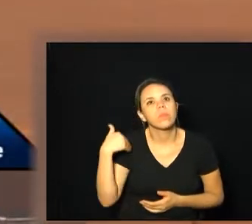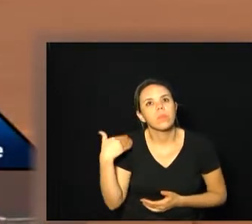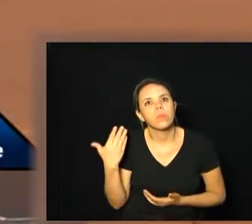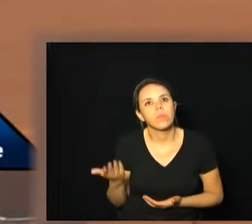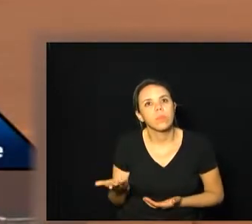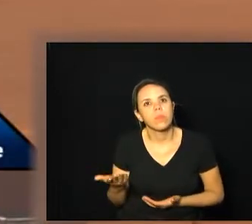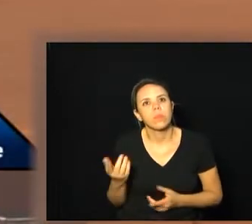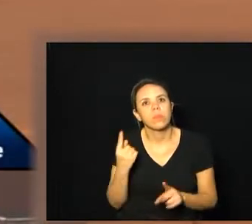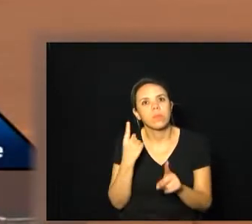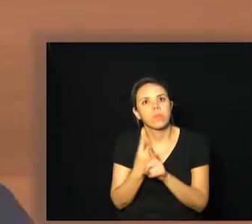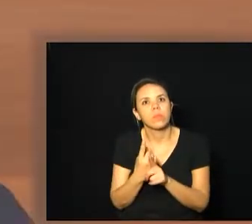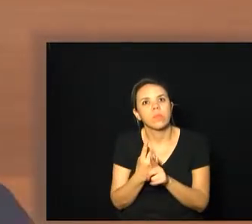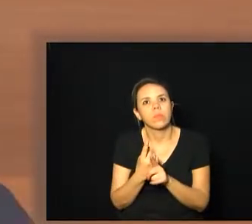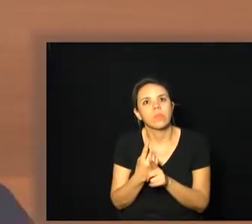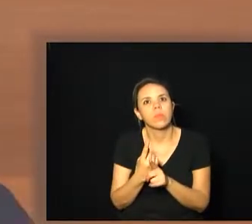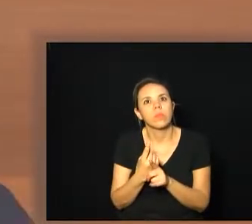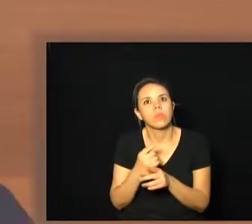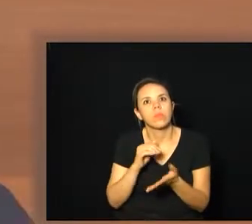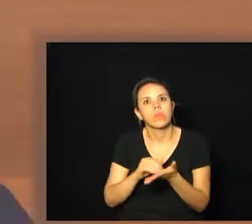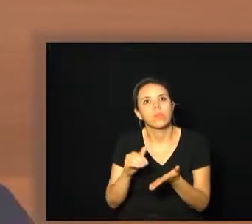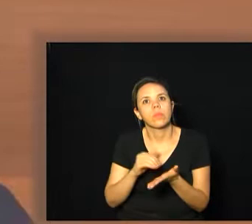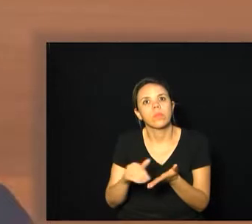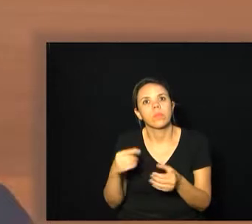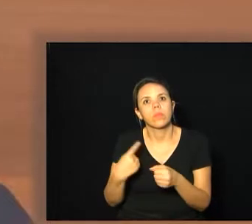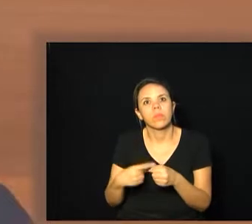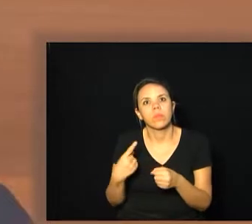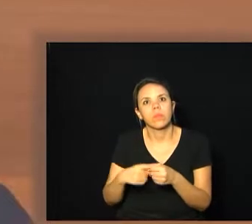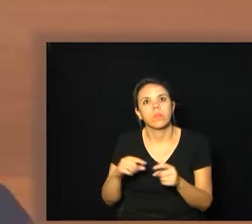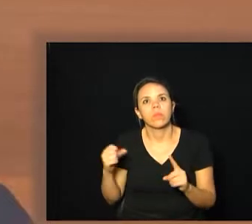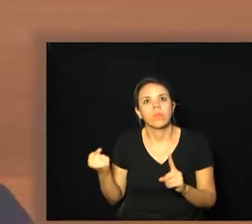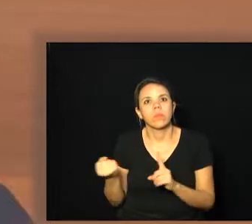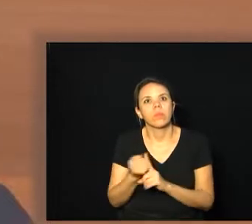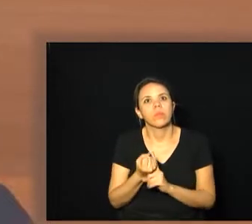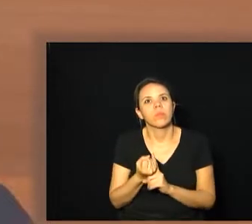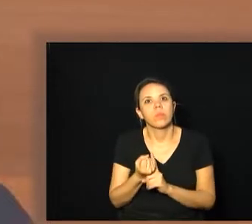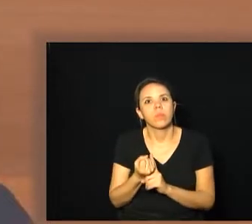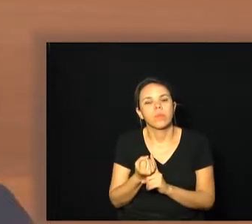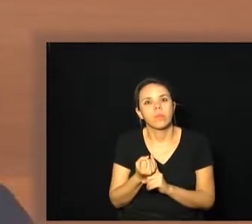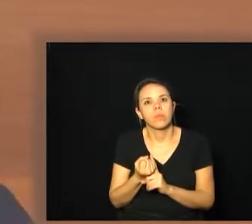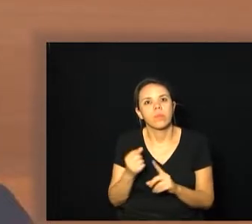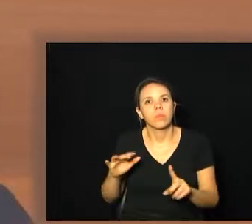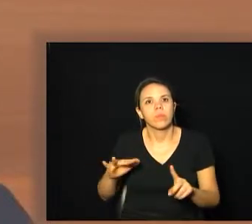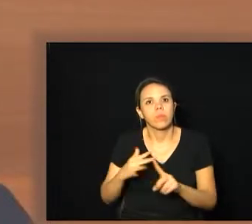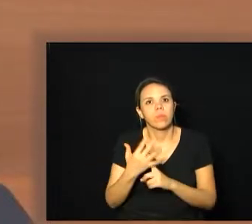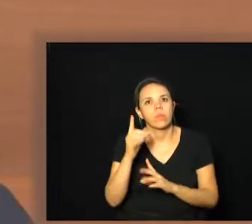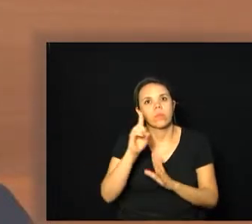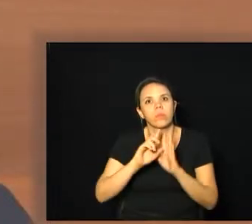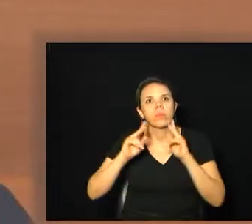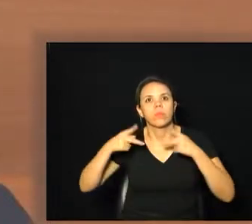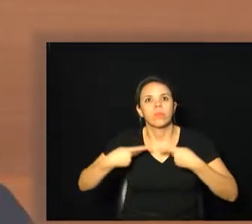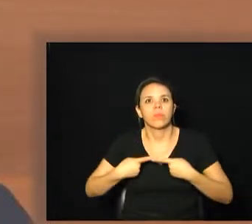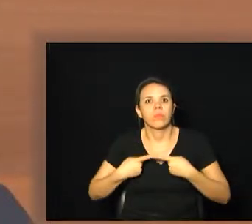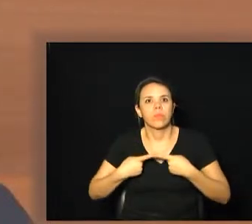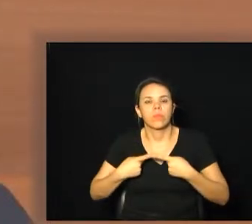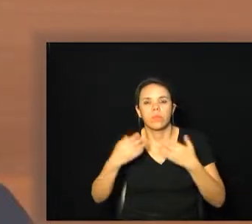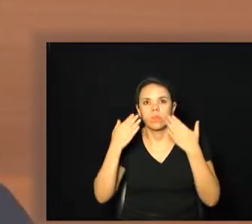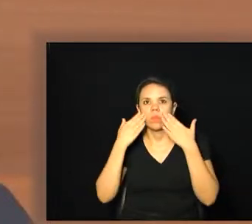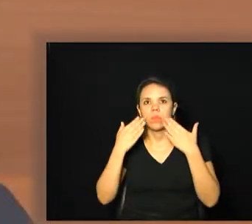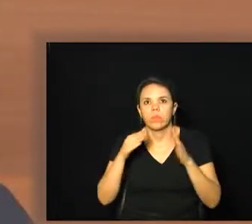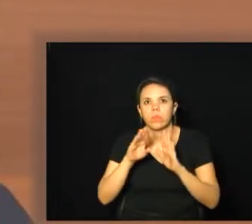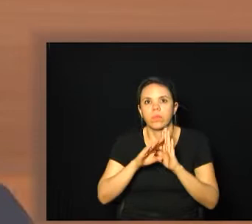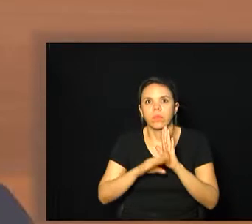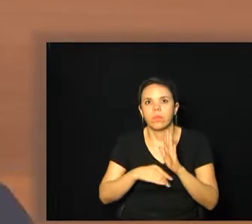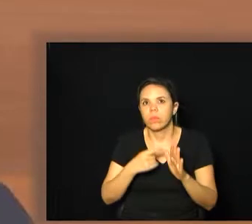Palermo, o encontro contou com a secretária municipal de Assistência Social, Cidadania Cidadania e Direitos Humanos, que destacou o